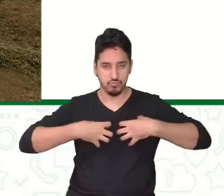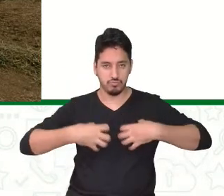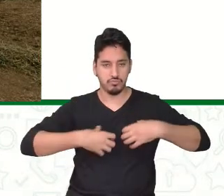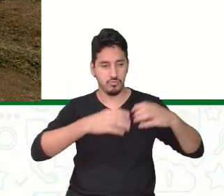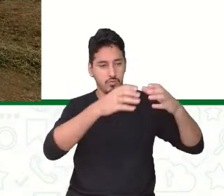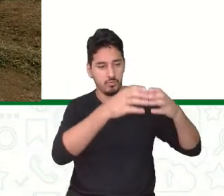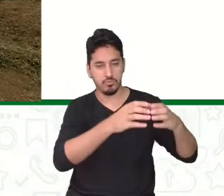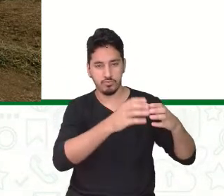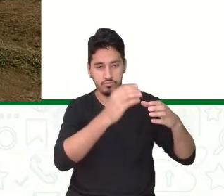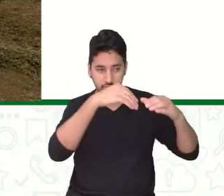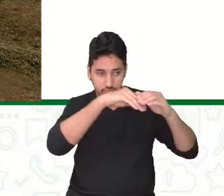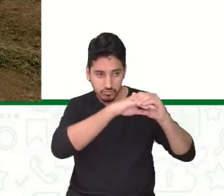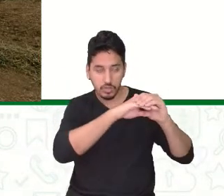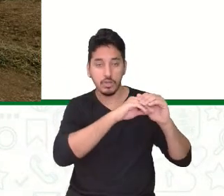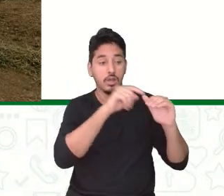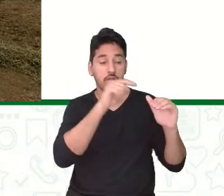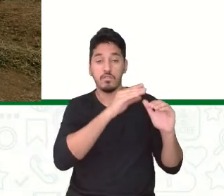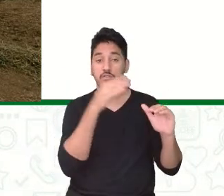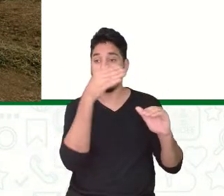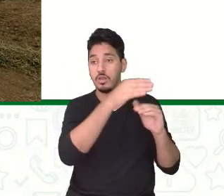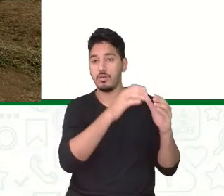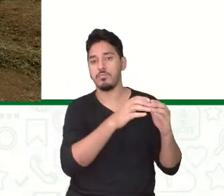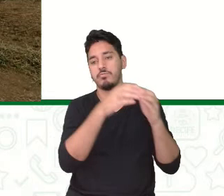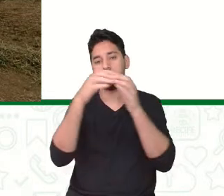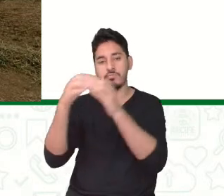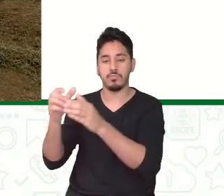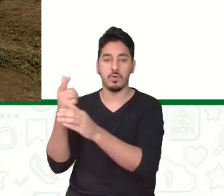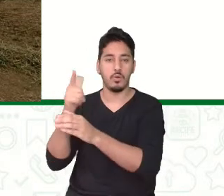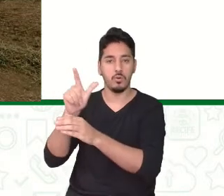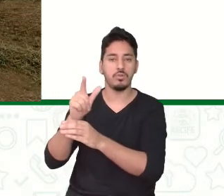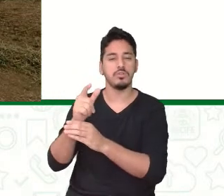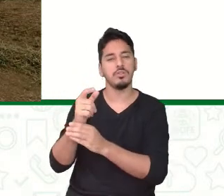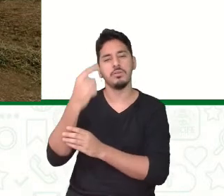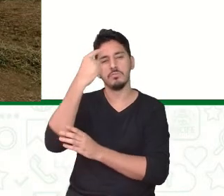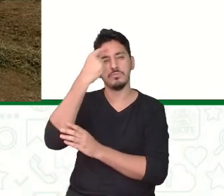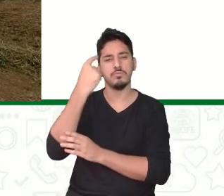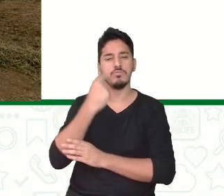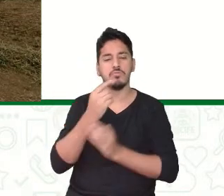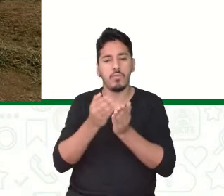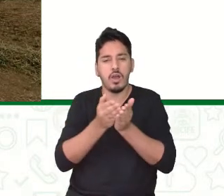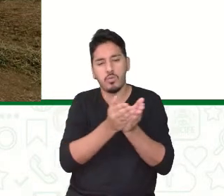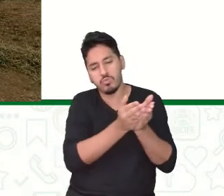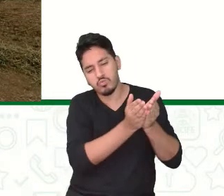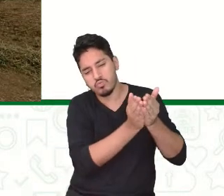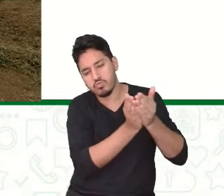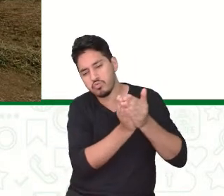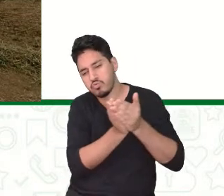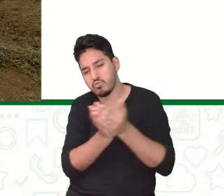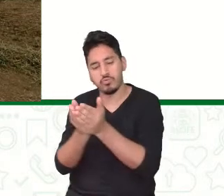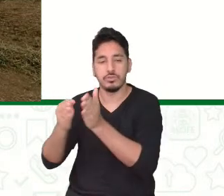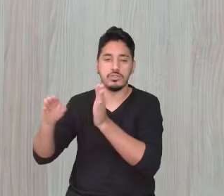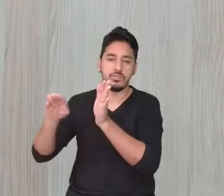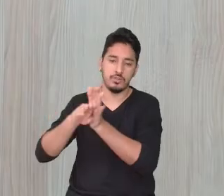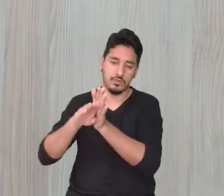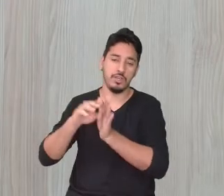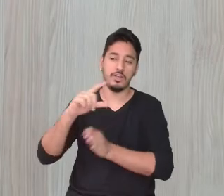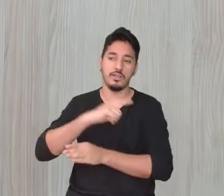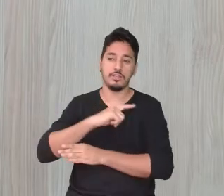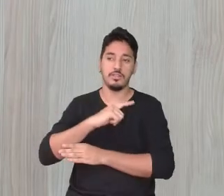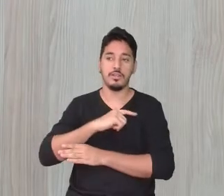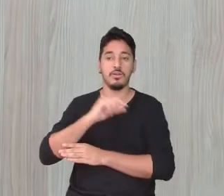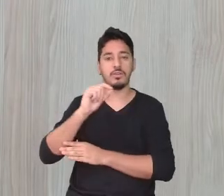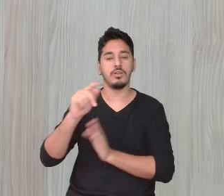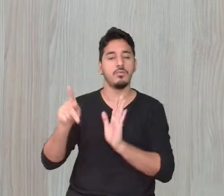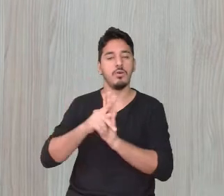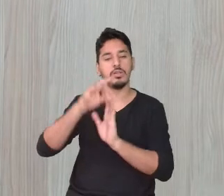propício. né? E aí a gente foi para essa aldeia, que é a Mutum. Fomos meia hora de barco até chegar lá. E ali é o local onde funciona